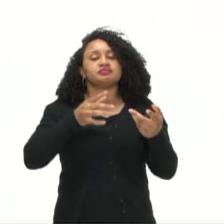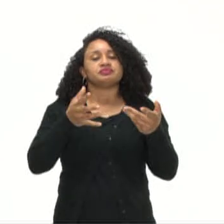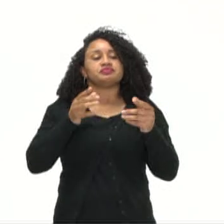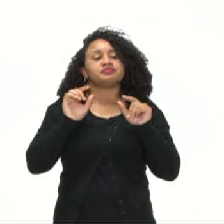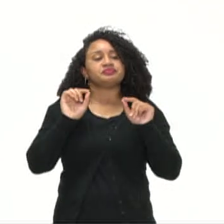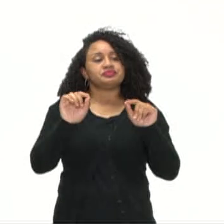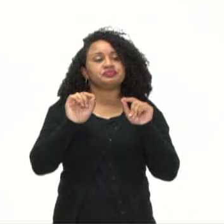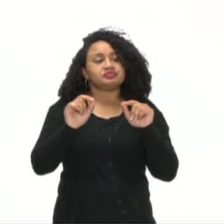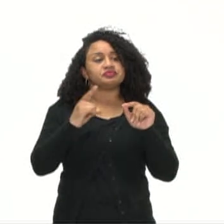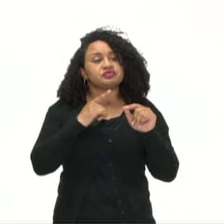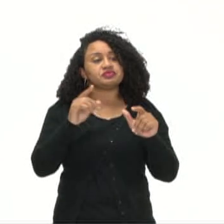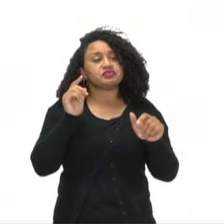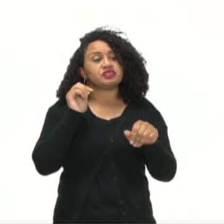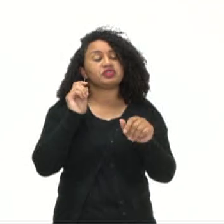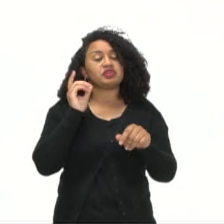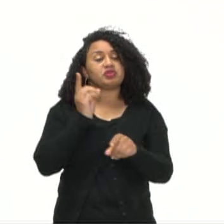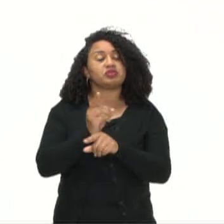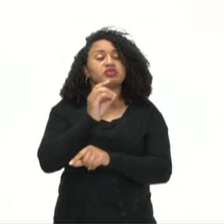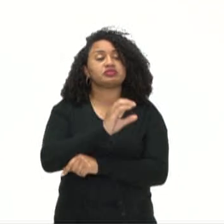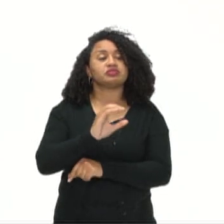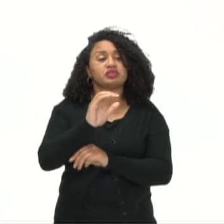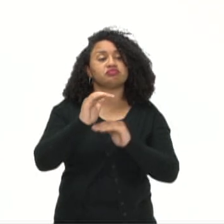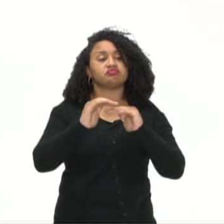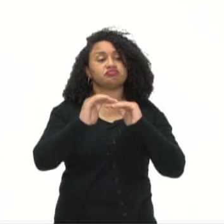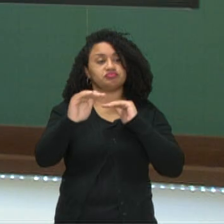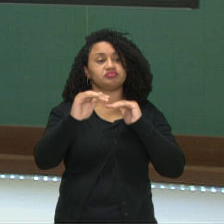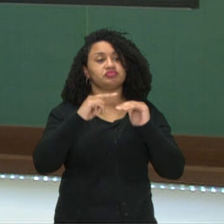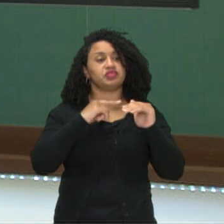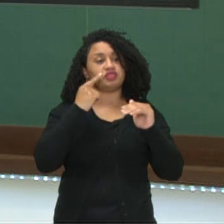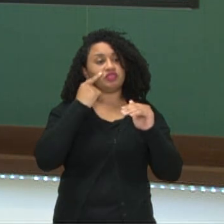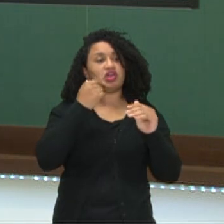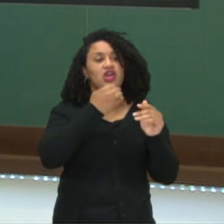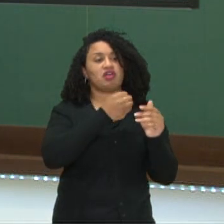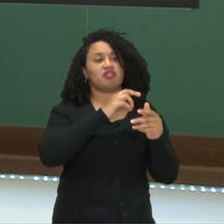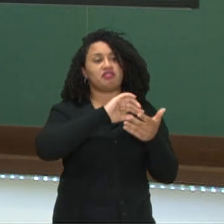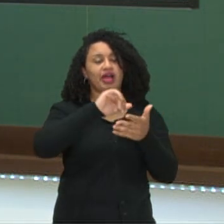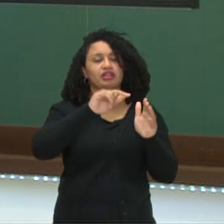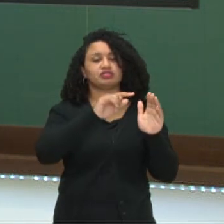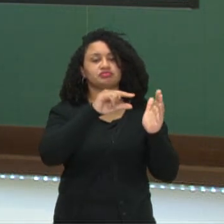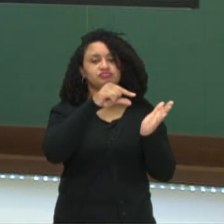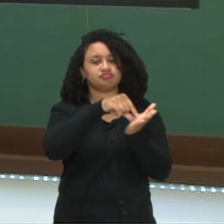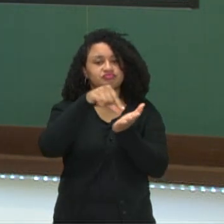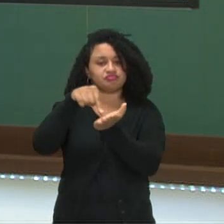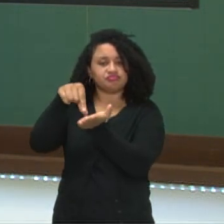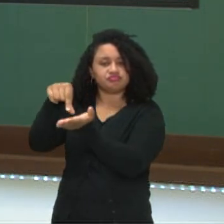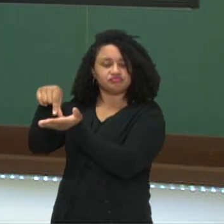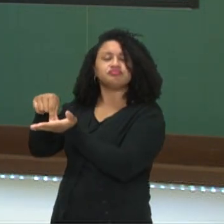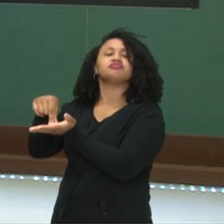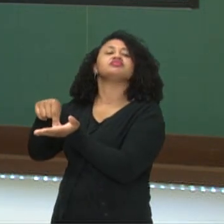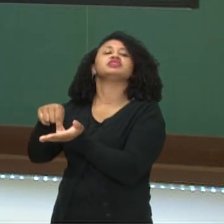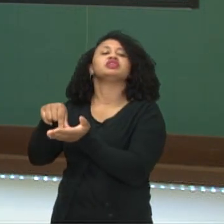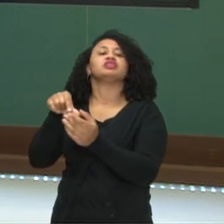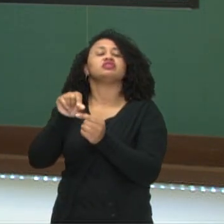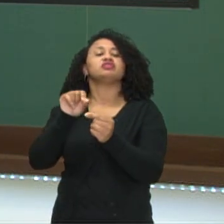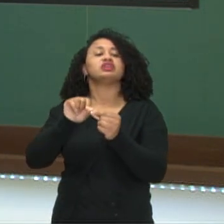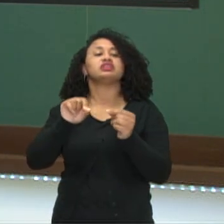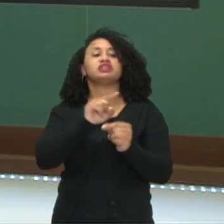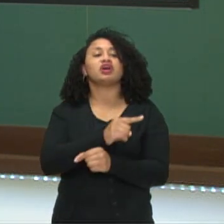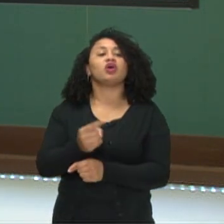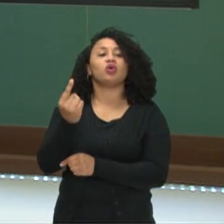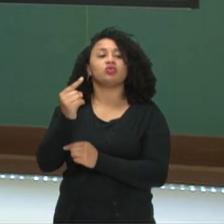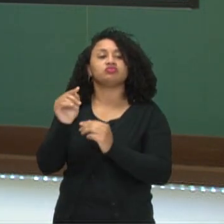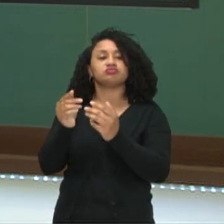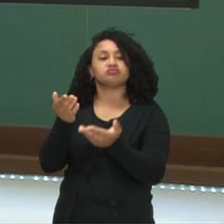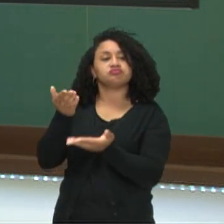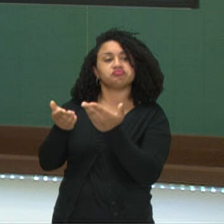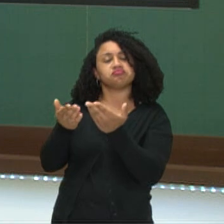queremos chegar numa capacitância equivalente. Então pegar um circuito com mais de uma capacitância e transformar num circuito com capacitância